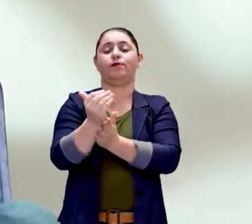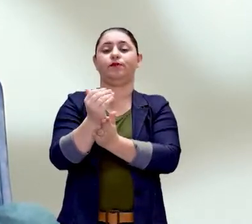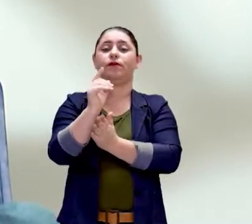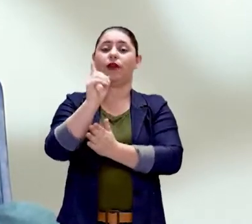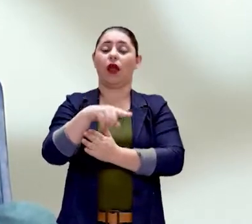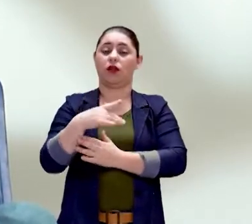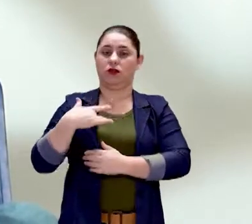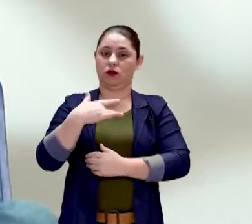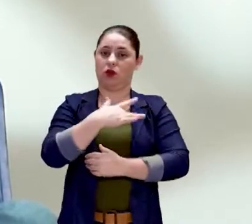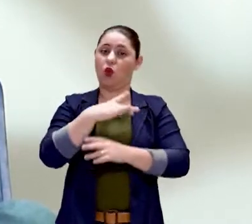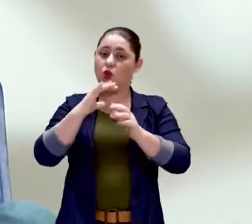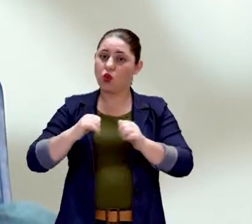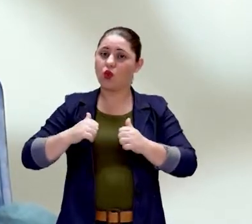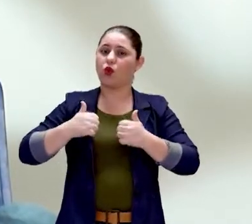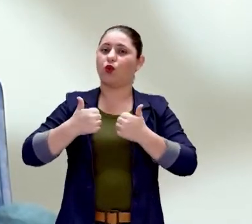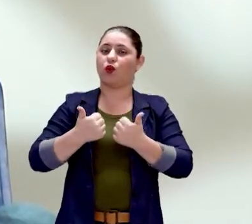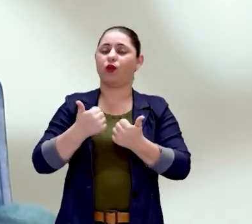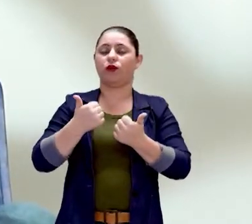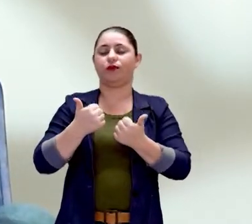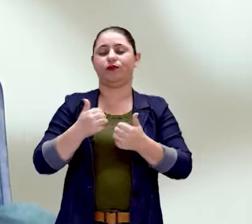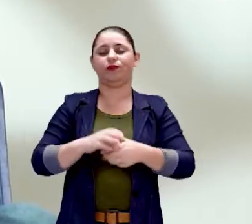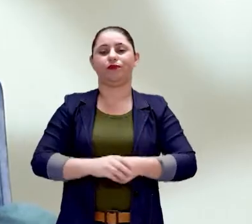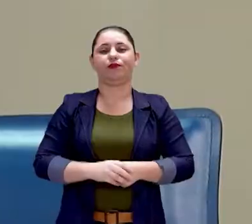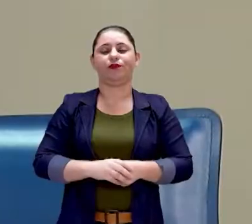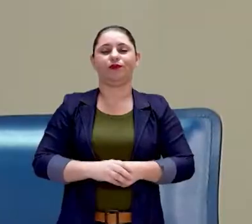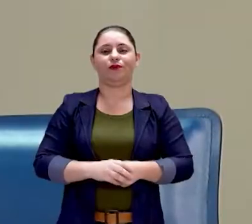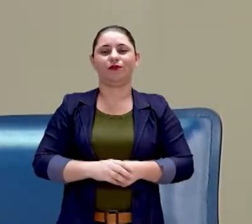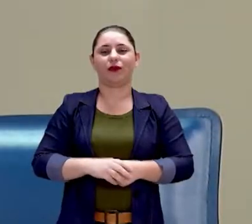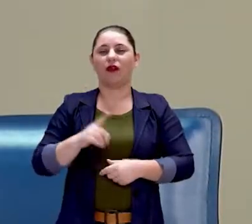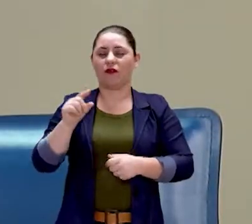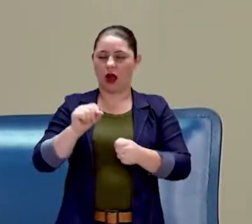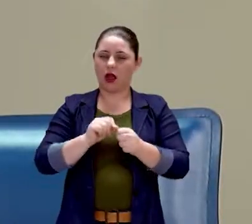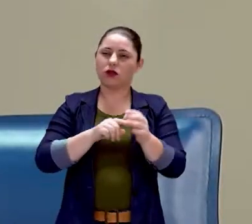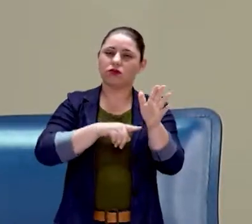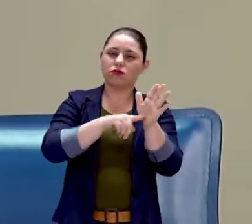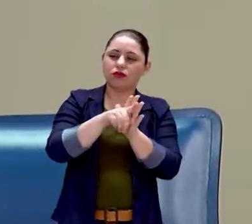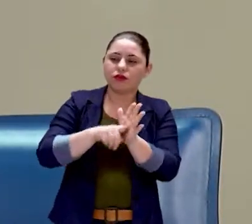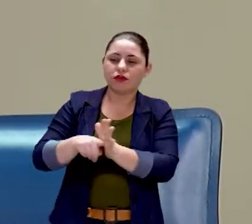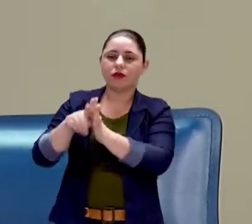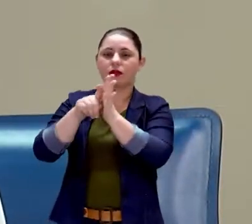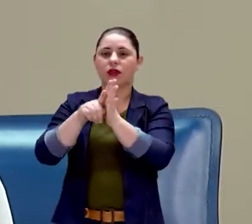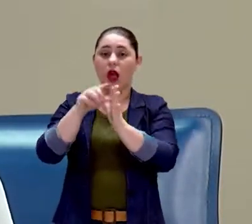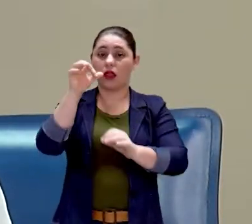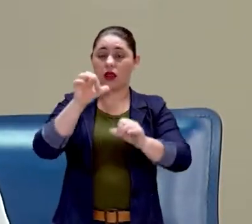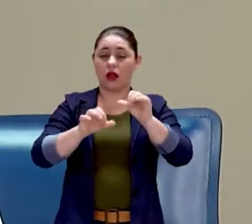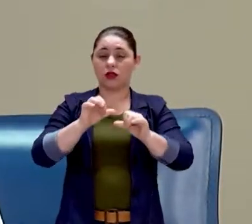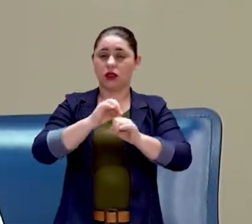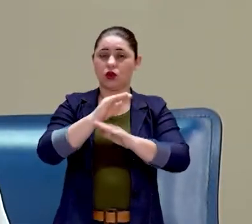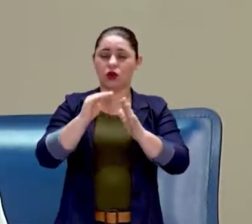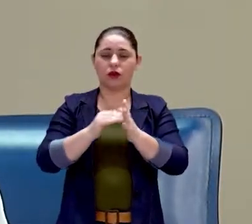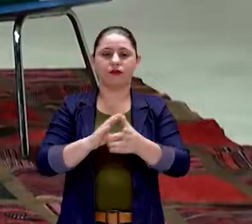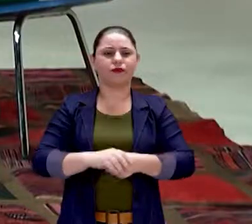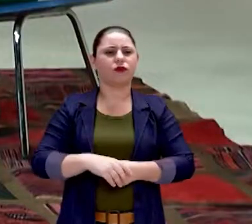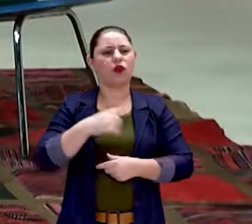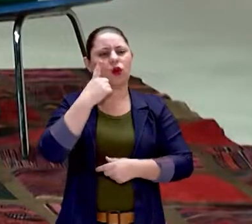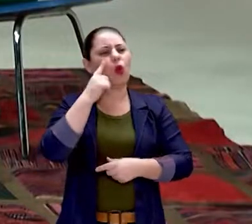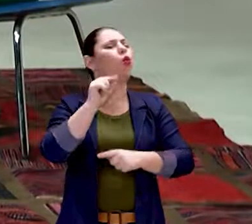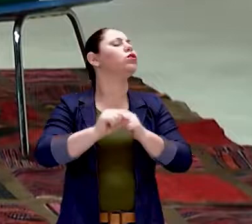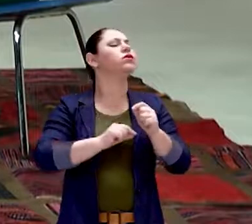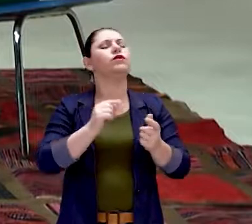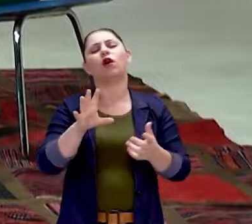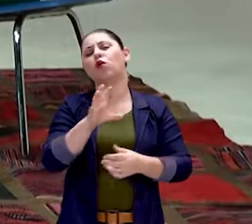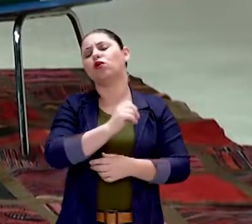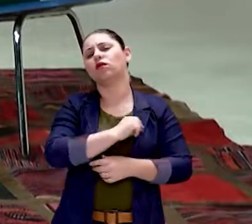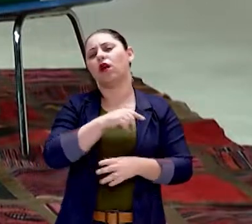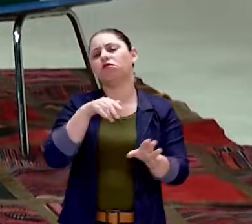de forma saudável, de forma com saúde, tá bom? Então faz o check-up e você analisa, tipo, olha, do que você